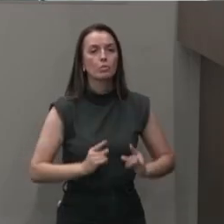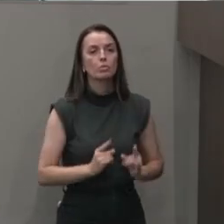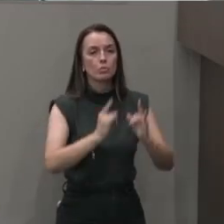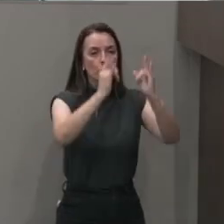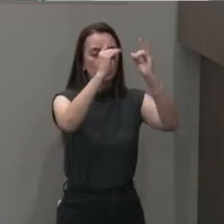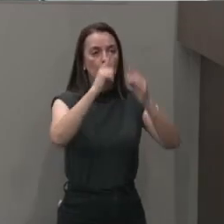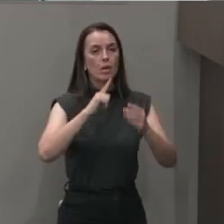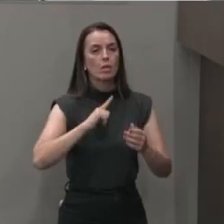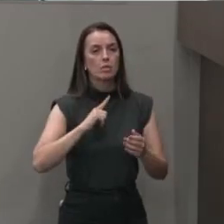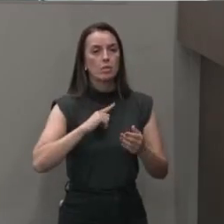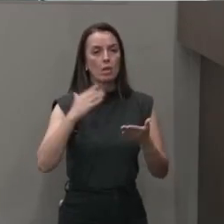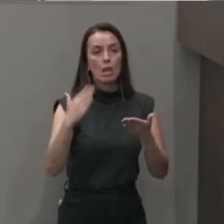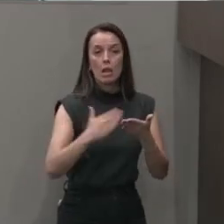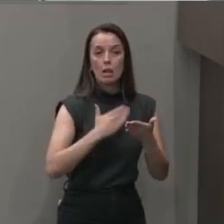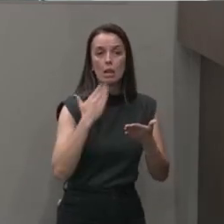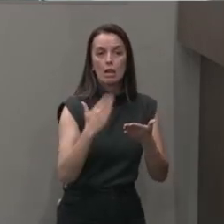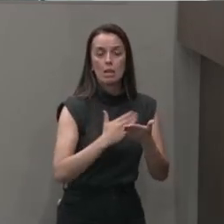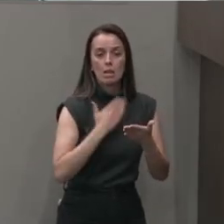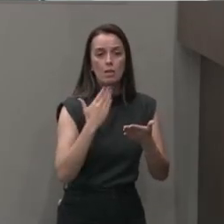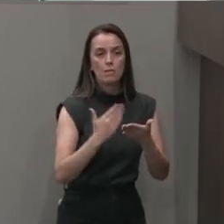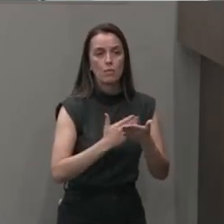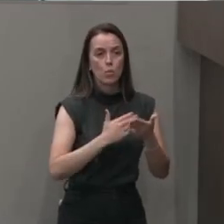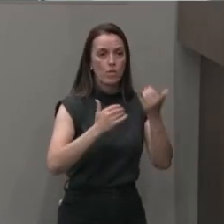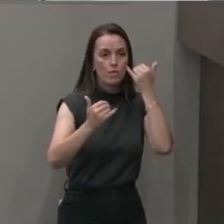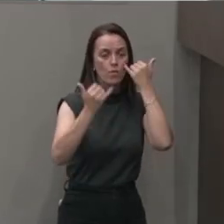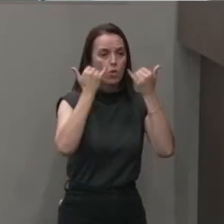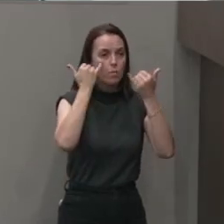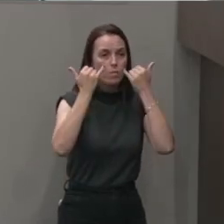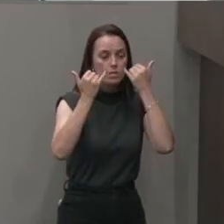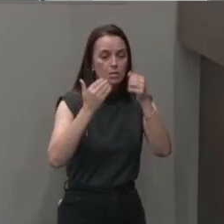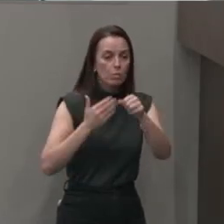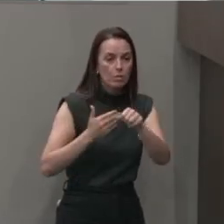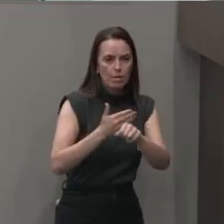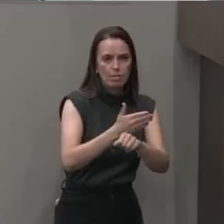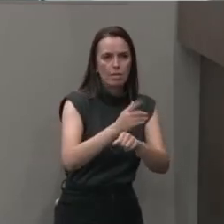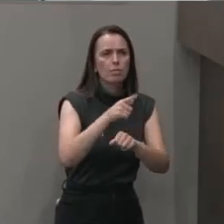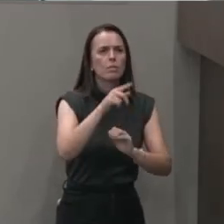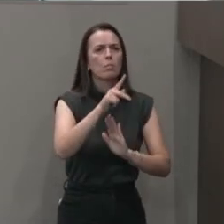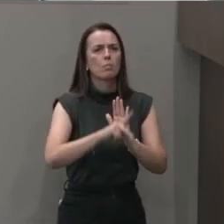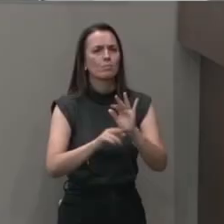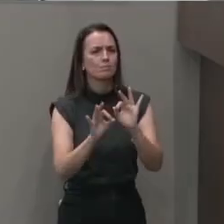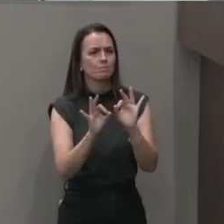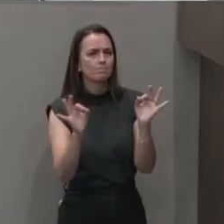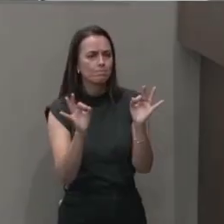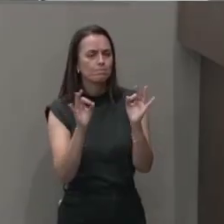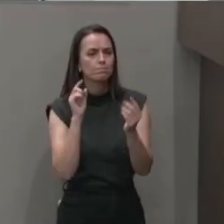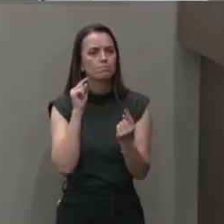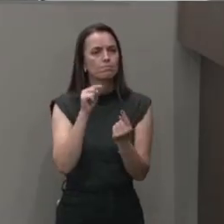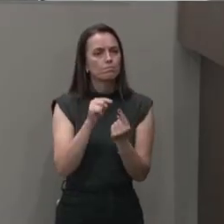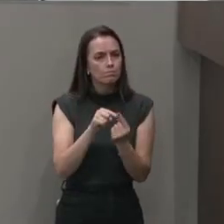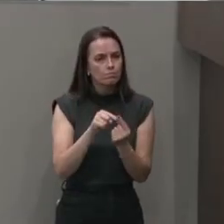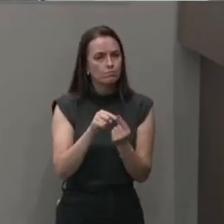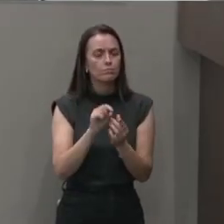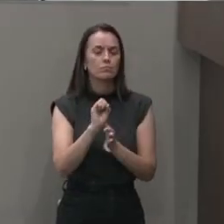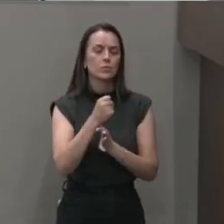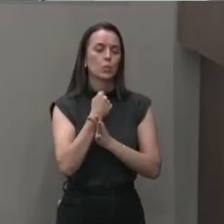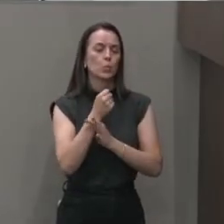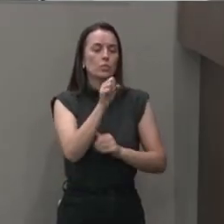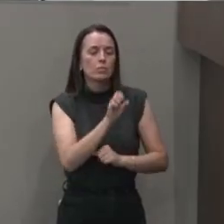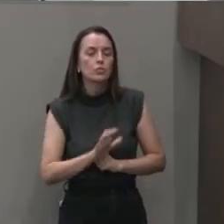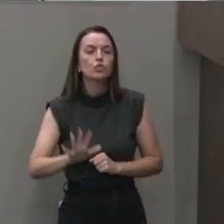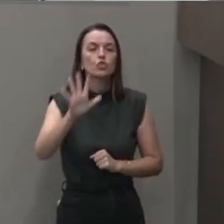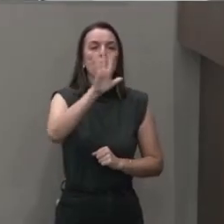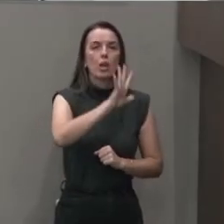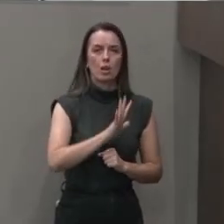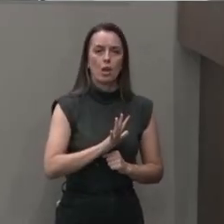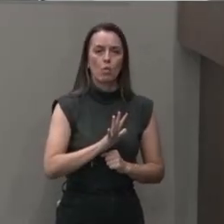informativo no hall de entrada. É um projeto simples, objetivo, que traz segurança a todos, para que fatos como